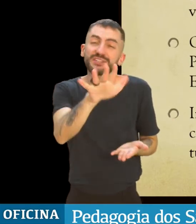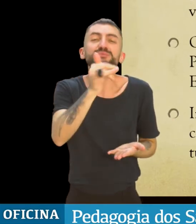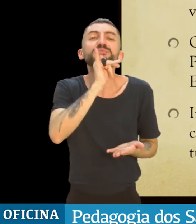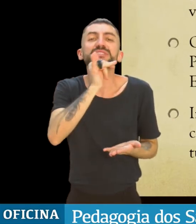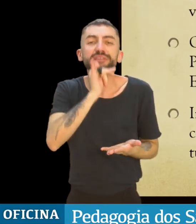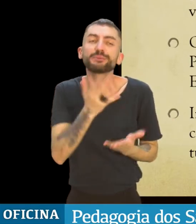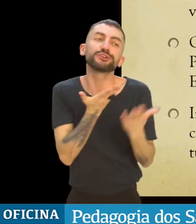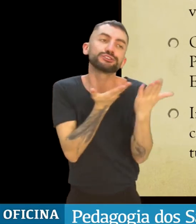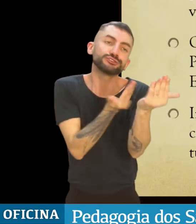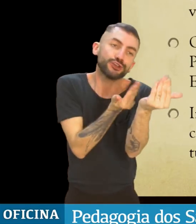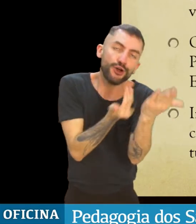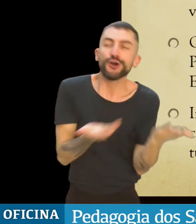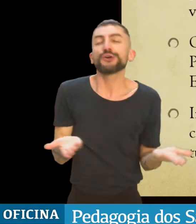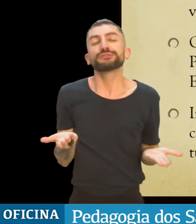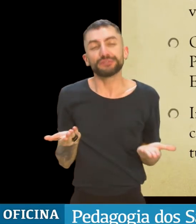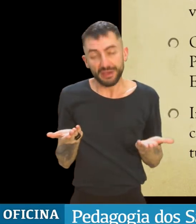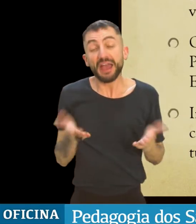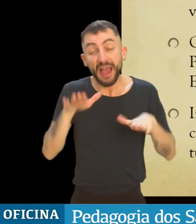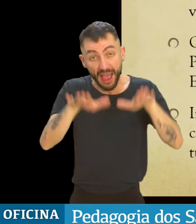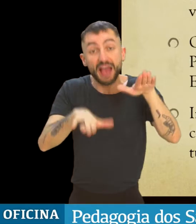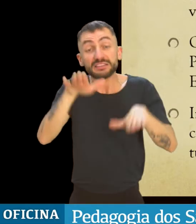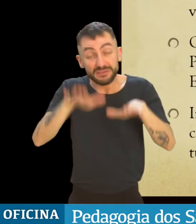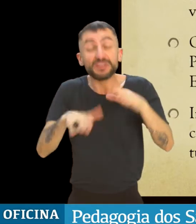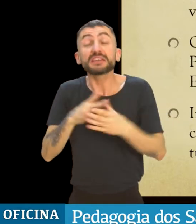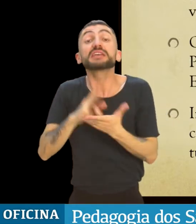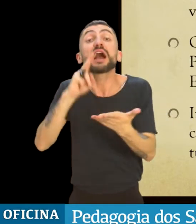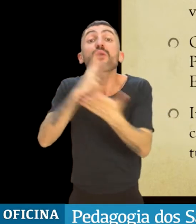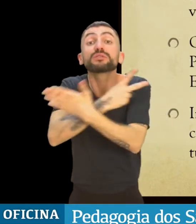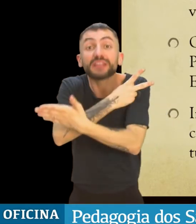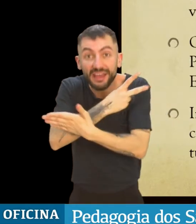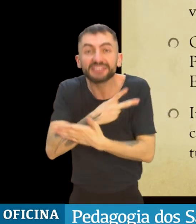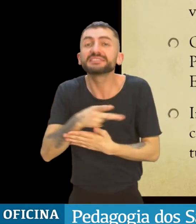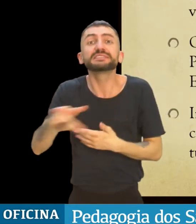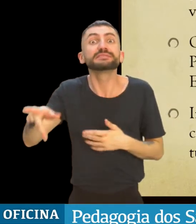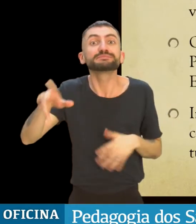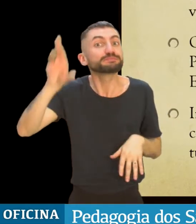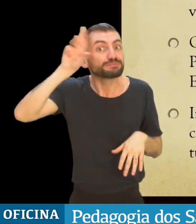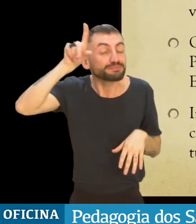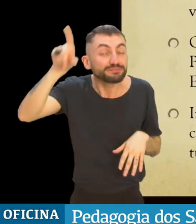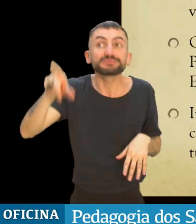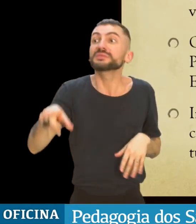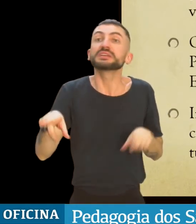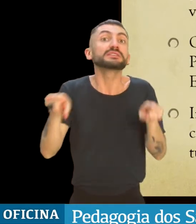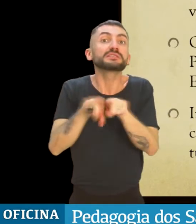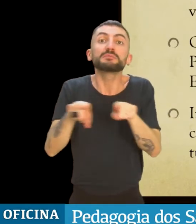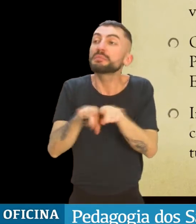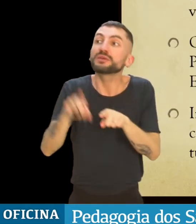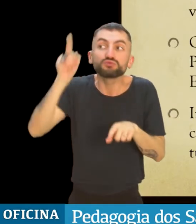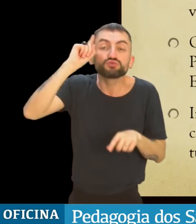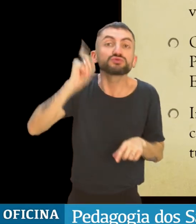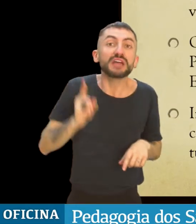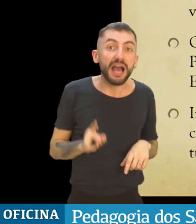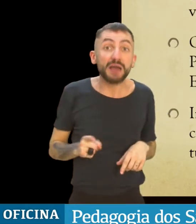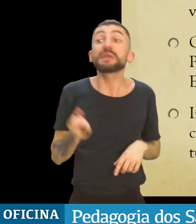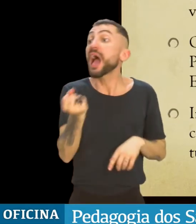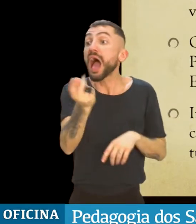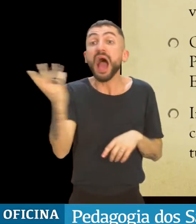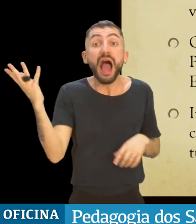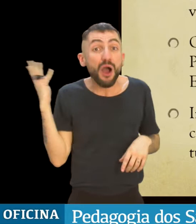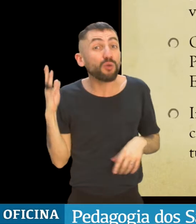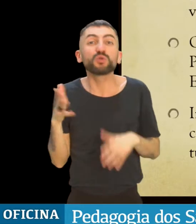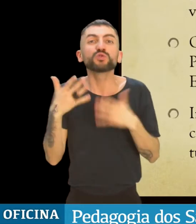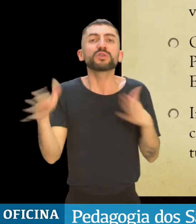jovem, com adolescente, que nessa fase tem um medo muito grande de se expor